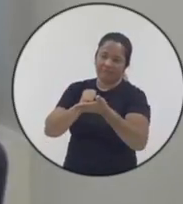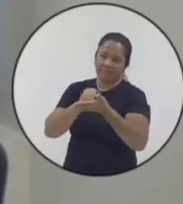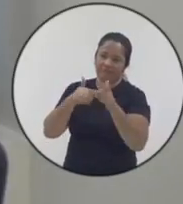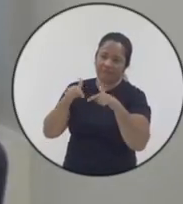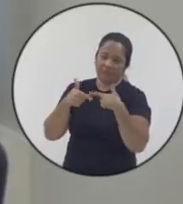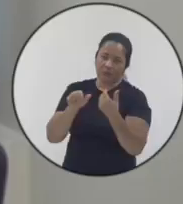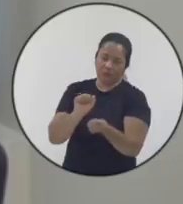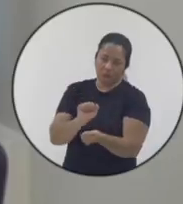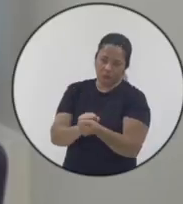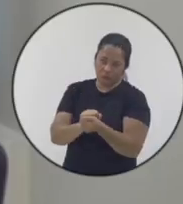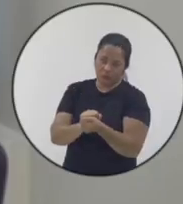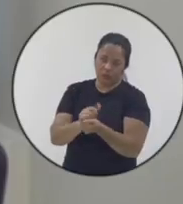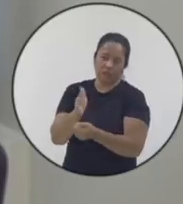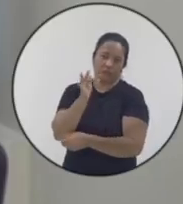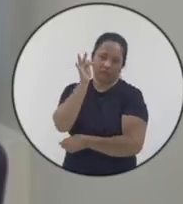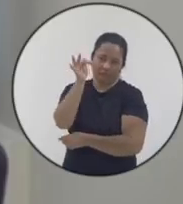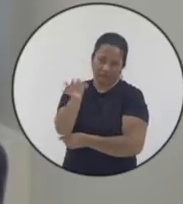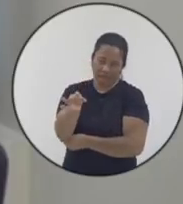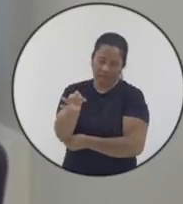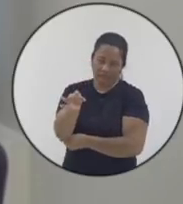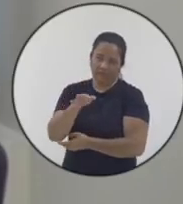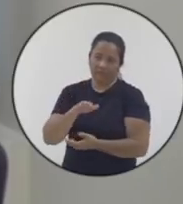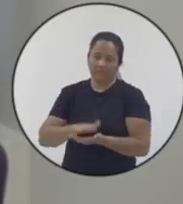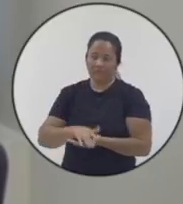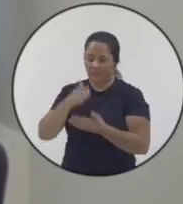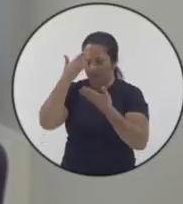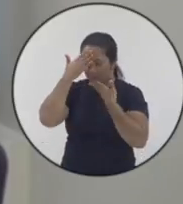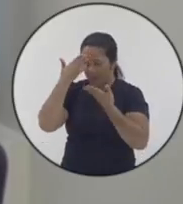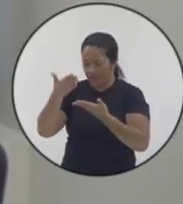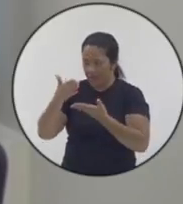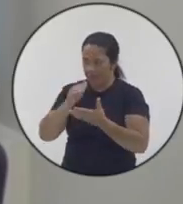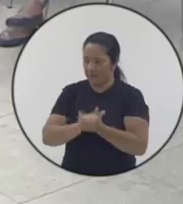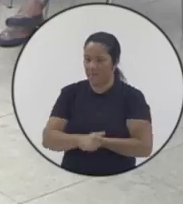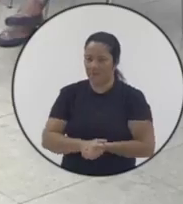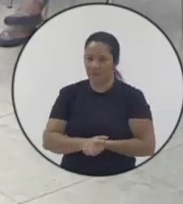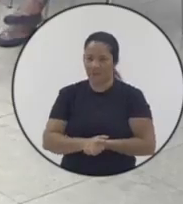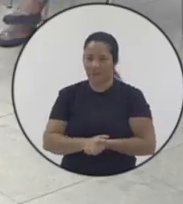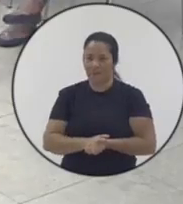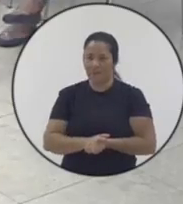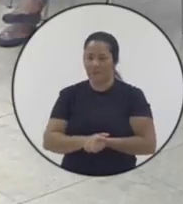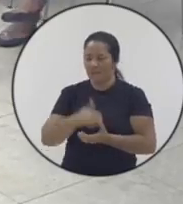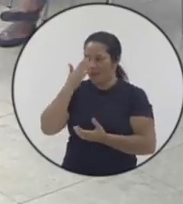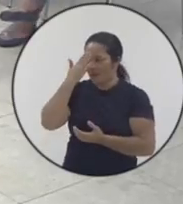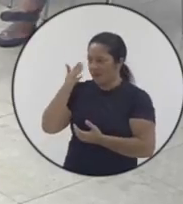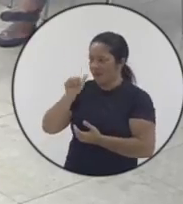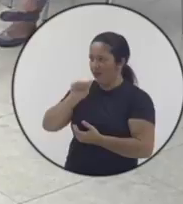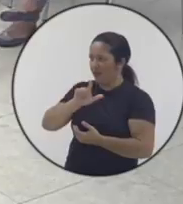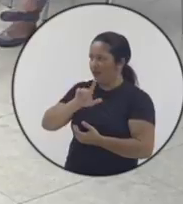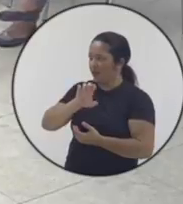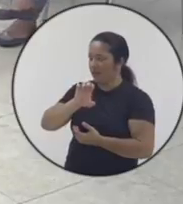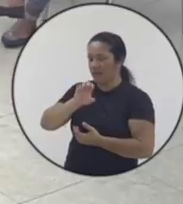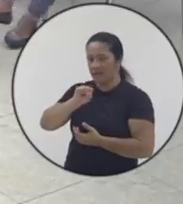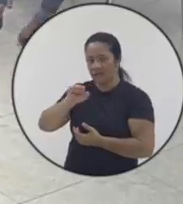em qualquer coisa no futuro. Obrigado. Obrigado, Alessandra.